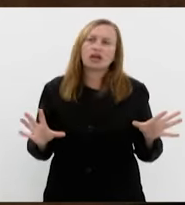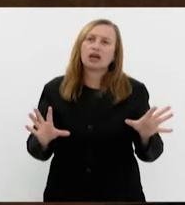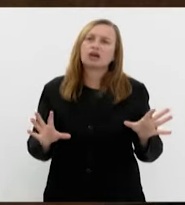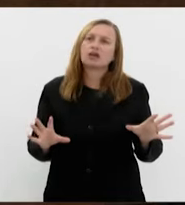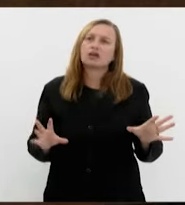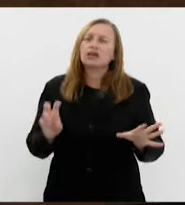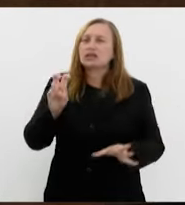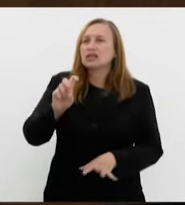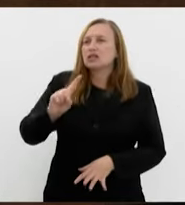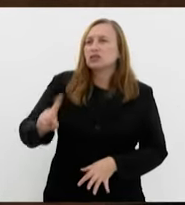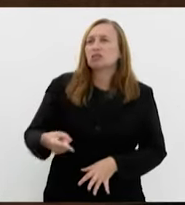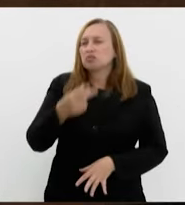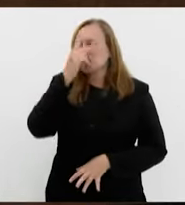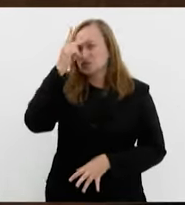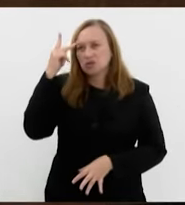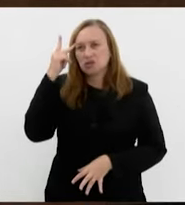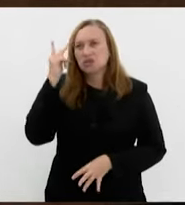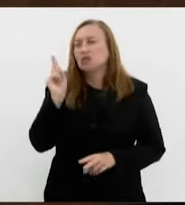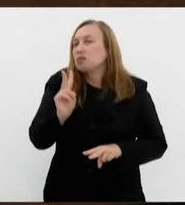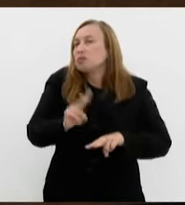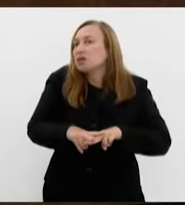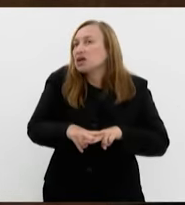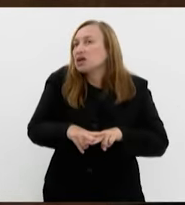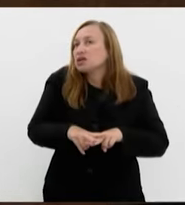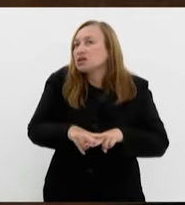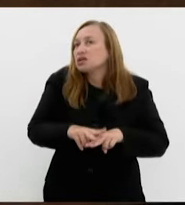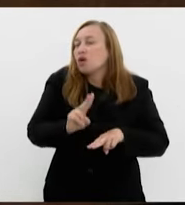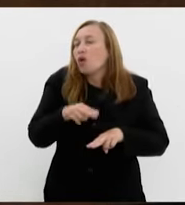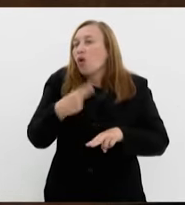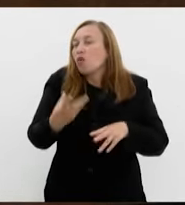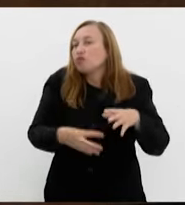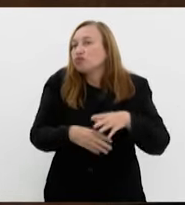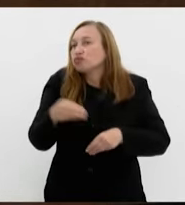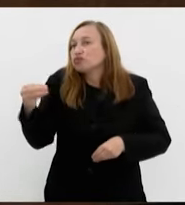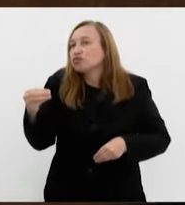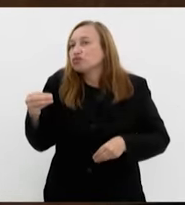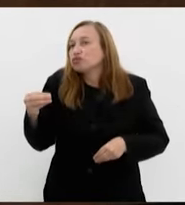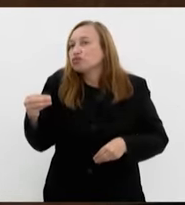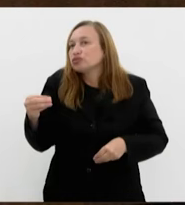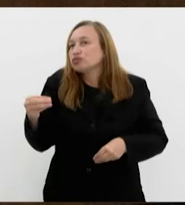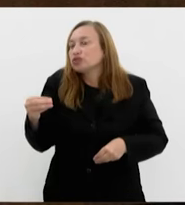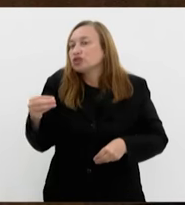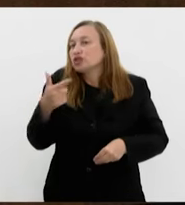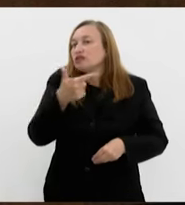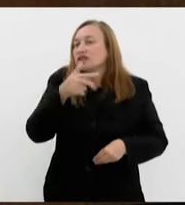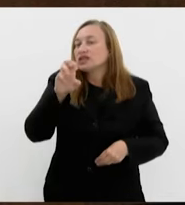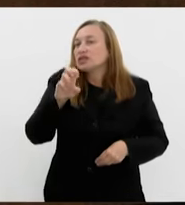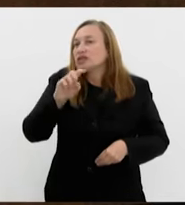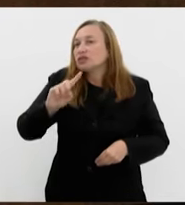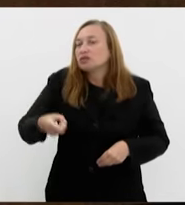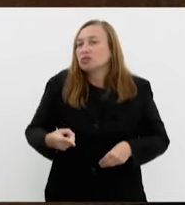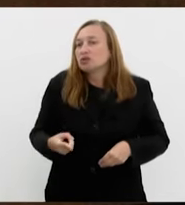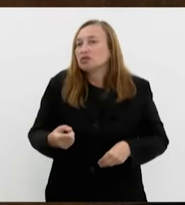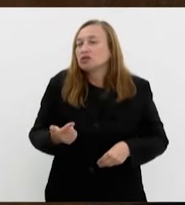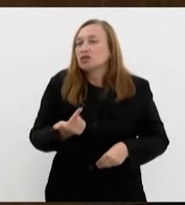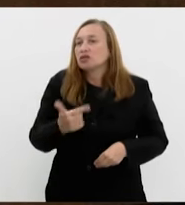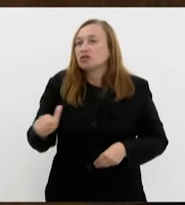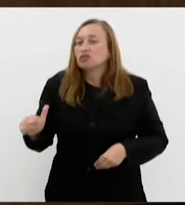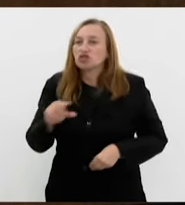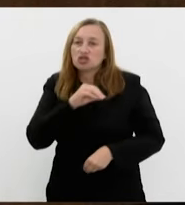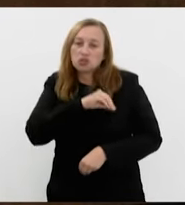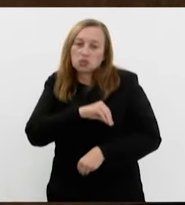para 5 mil pessoas presas ou foragidas, e 25 mil que não tinham meio salário mínimo de